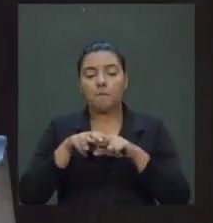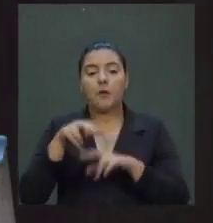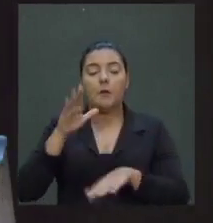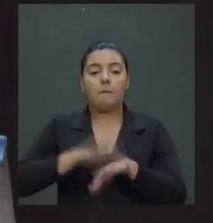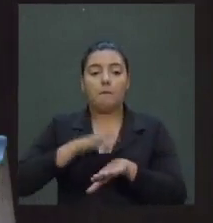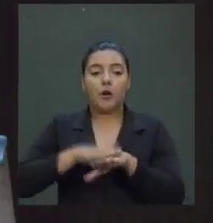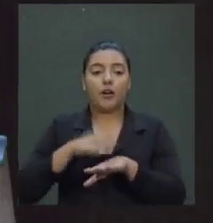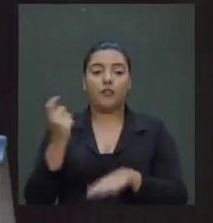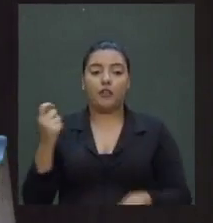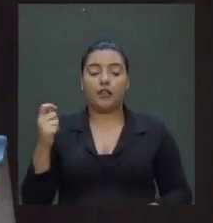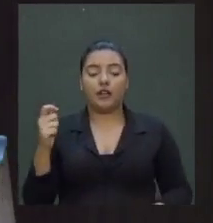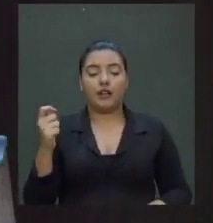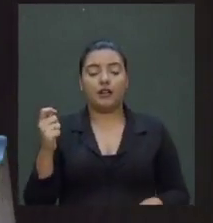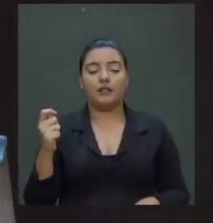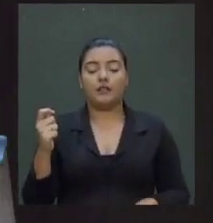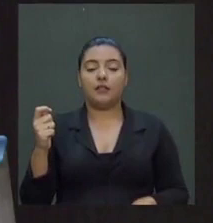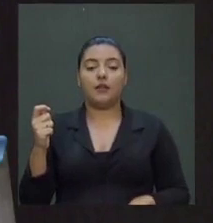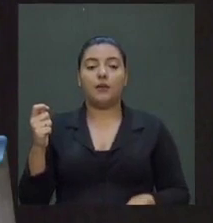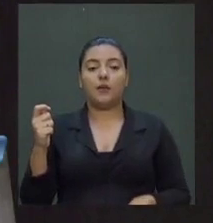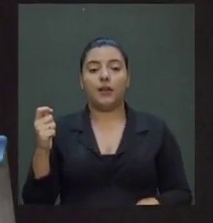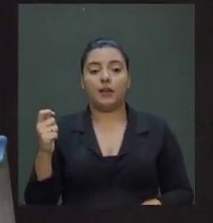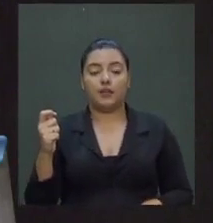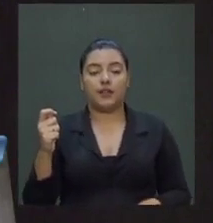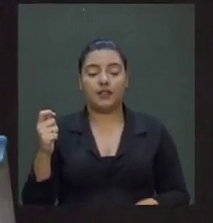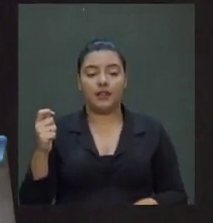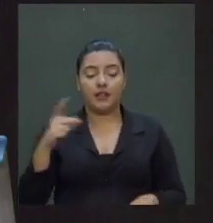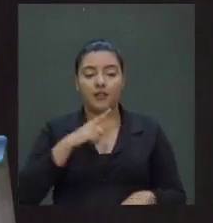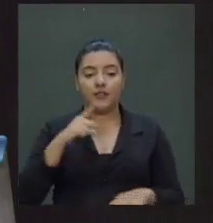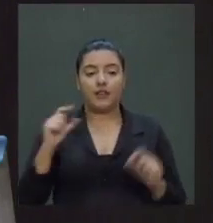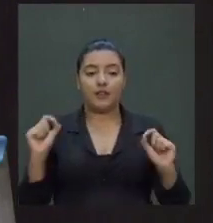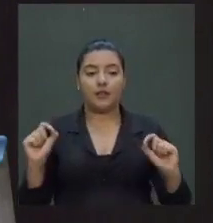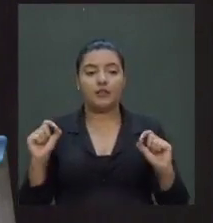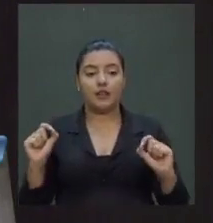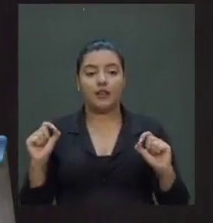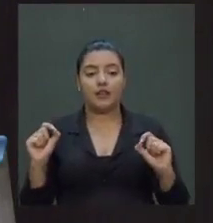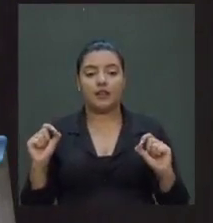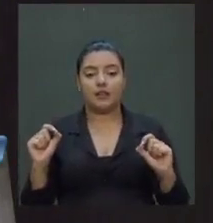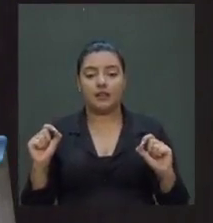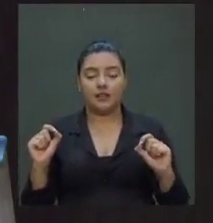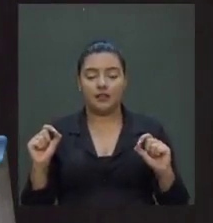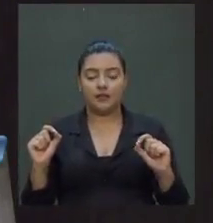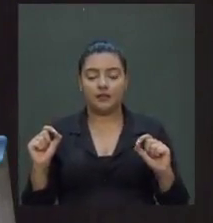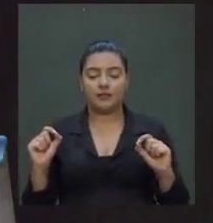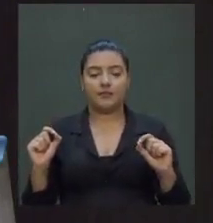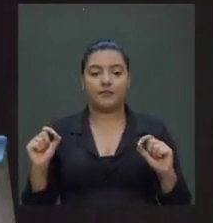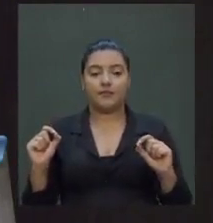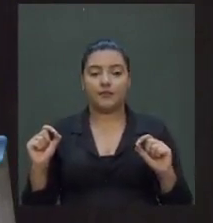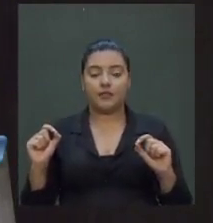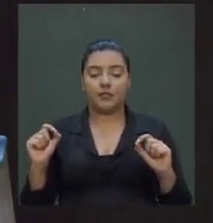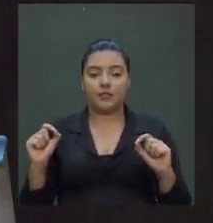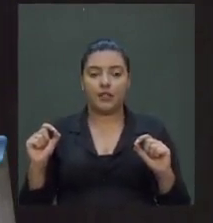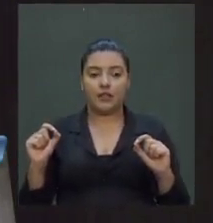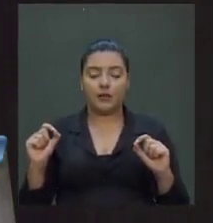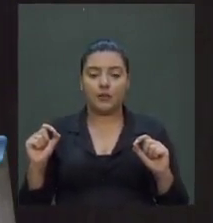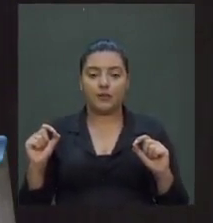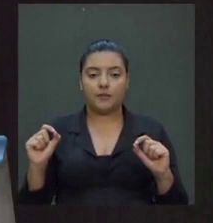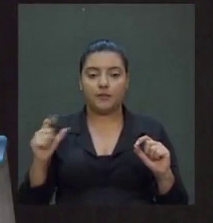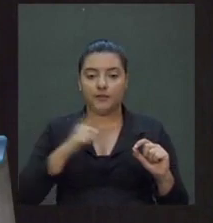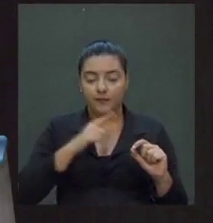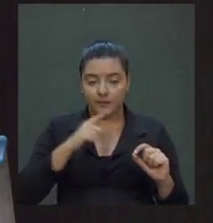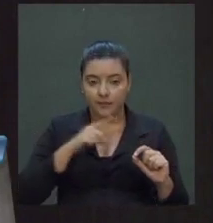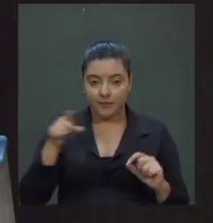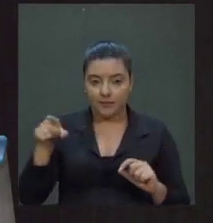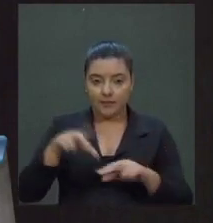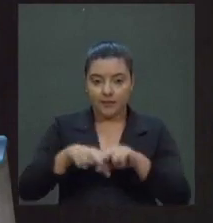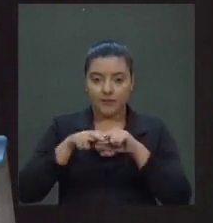automação, é um número de empregos muito pequenos. São empregos diretos, em razão da automação, que não passam, no caso